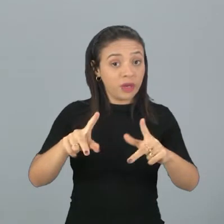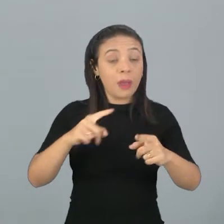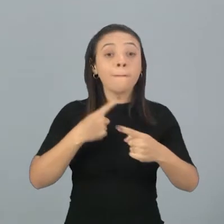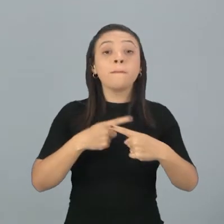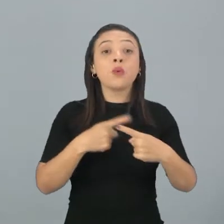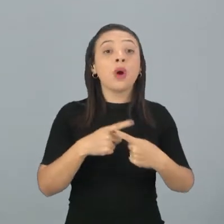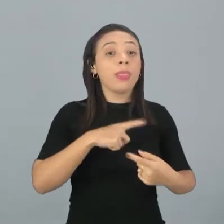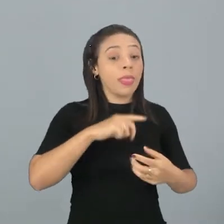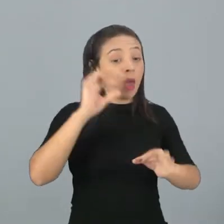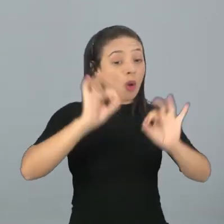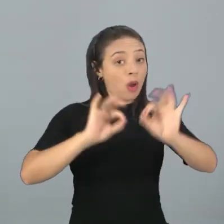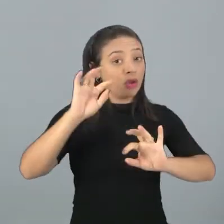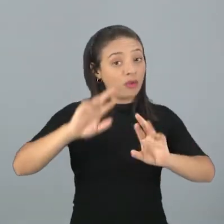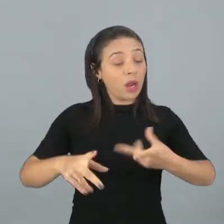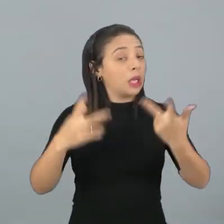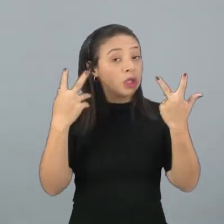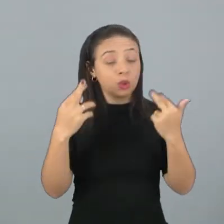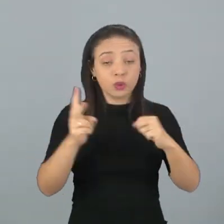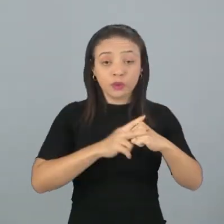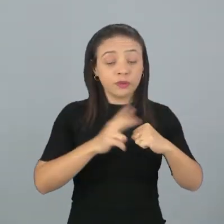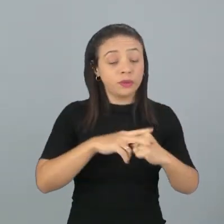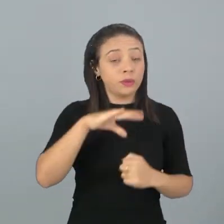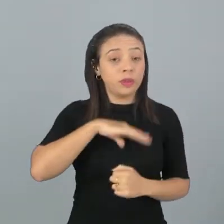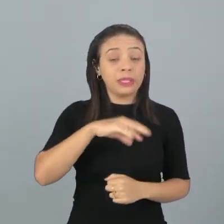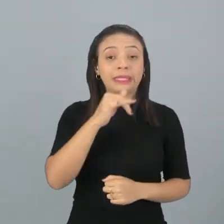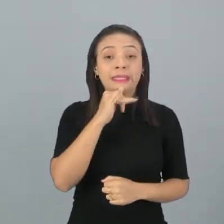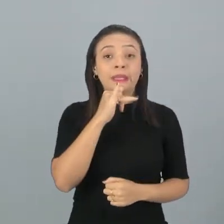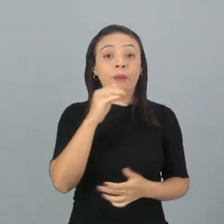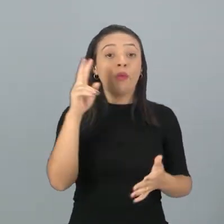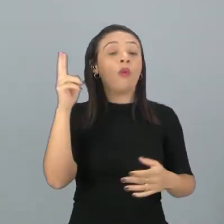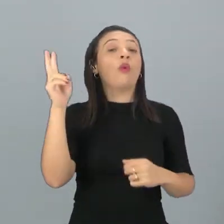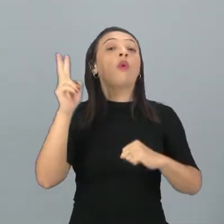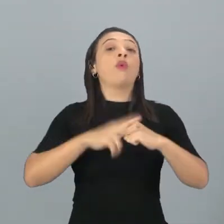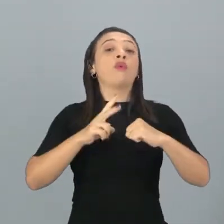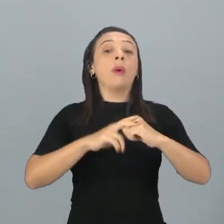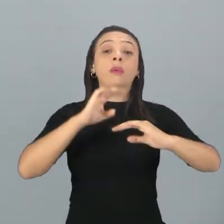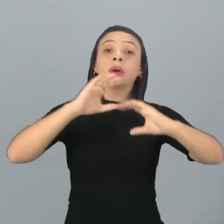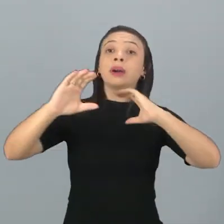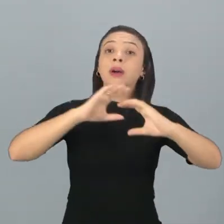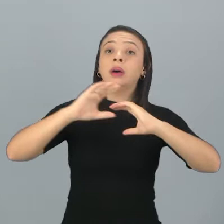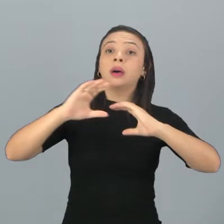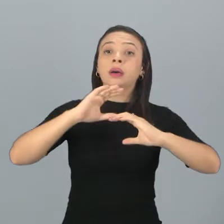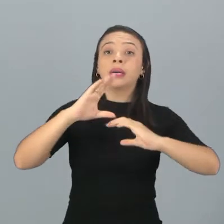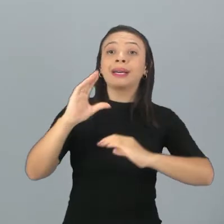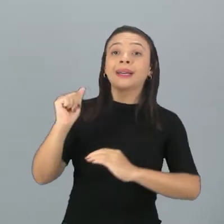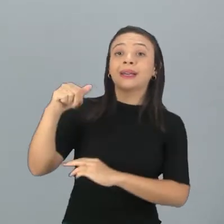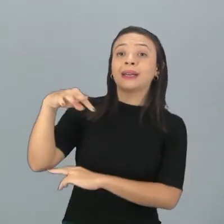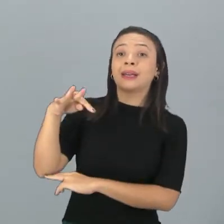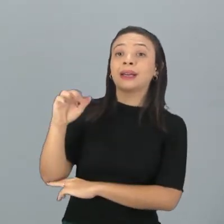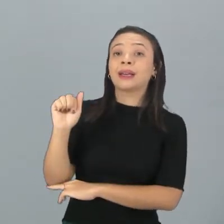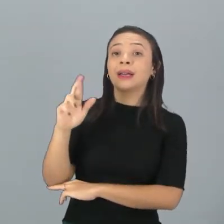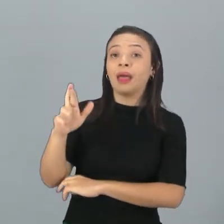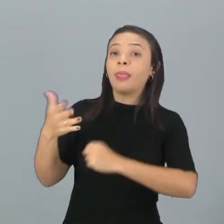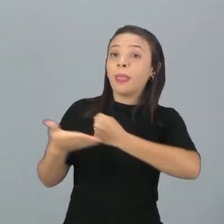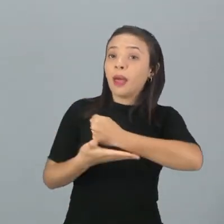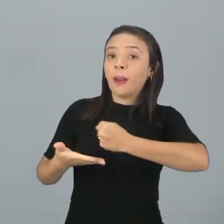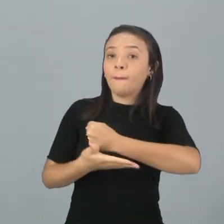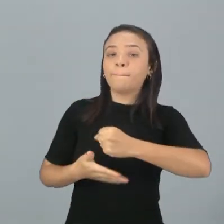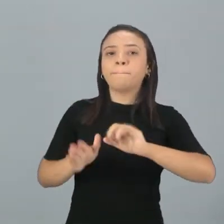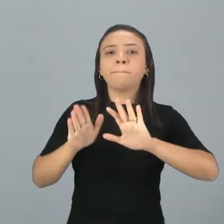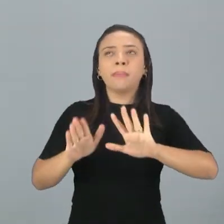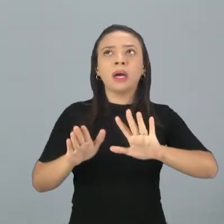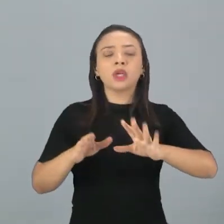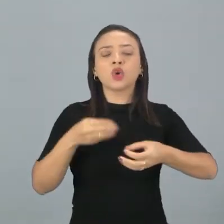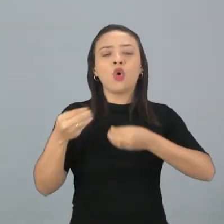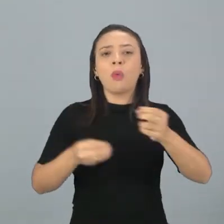conjugados, assim como os verbos em português, por exemplo, o verbo cantar. Cantar é um verbo que está na forma base, certo? Como é que a gente